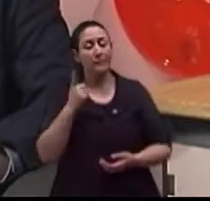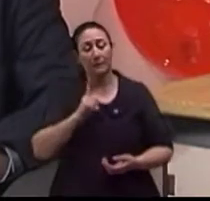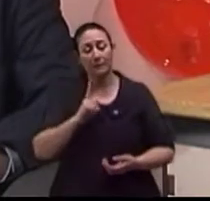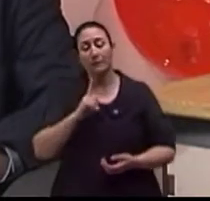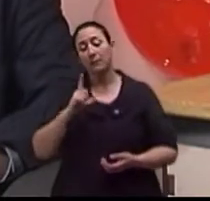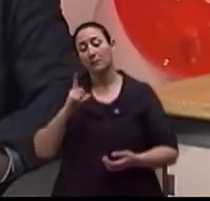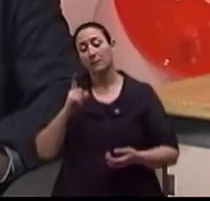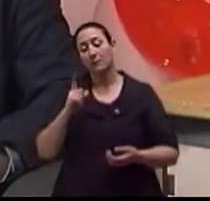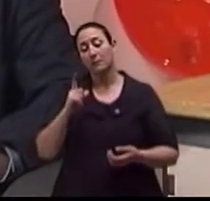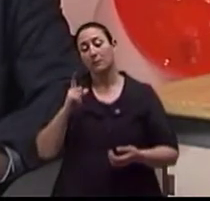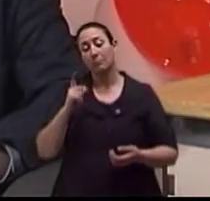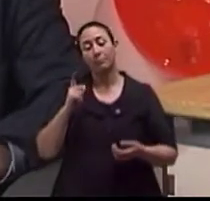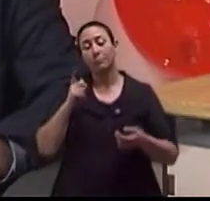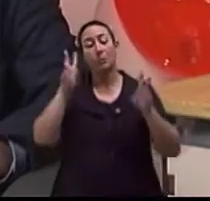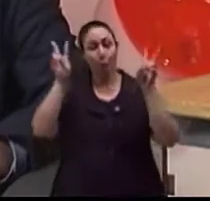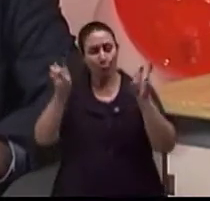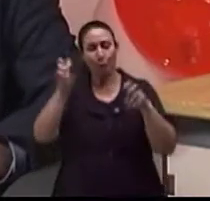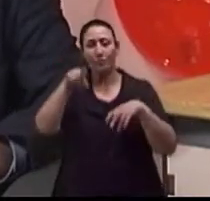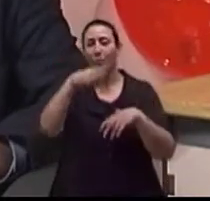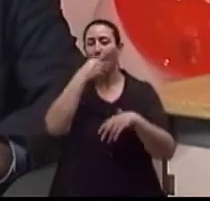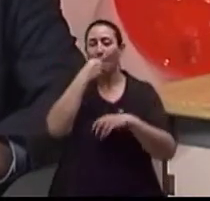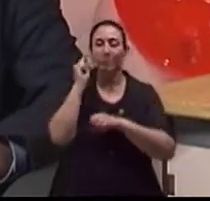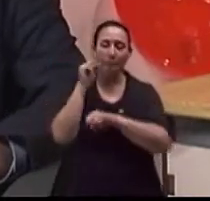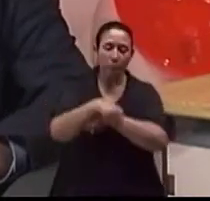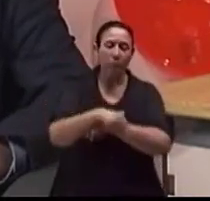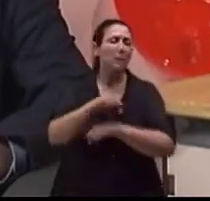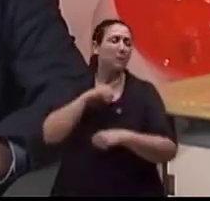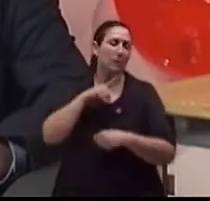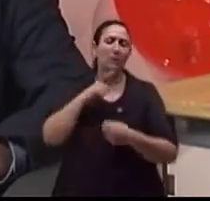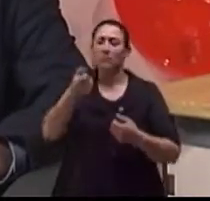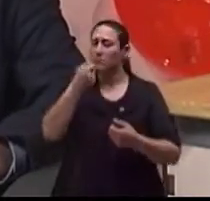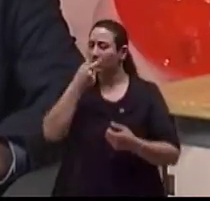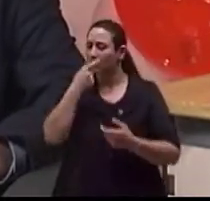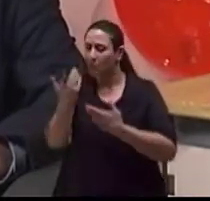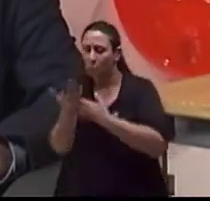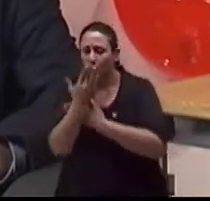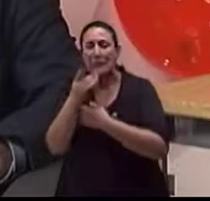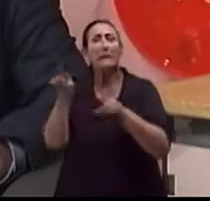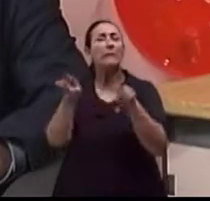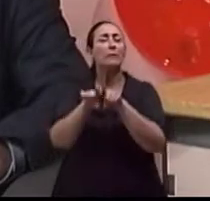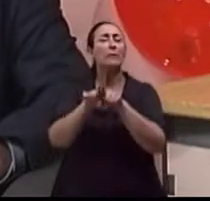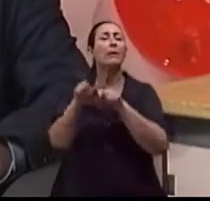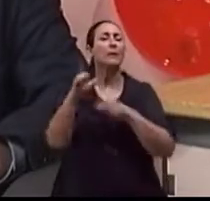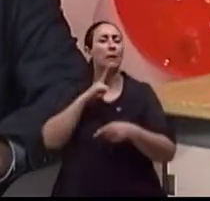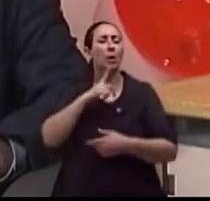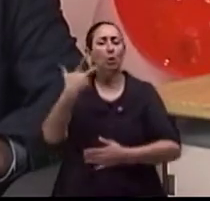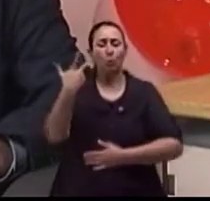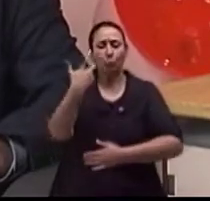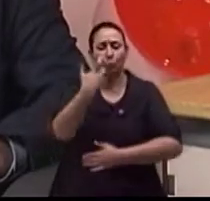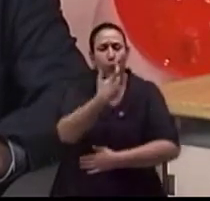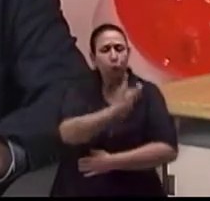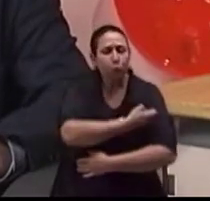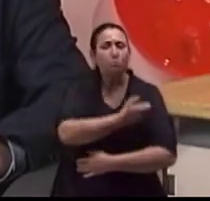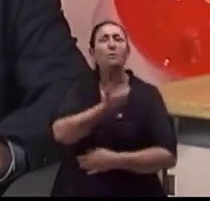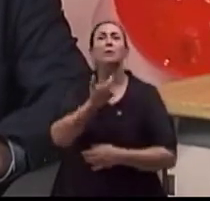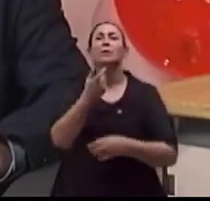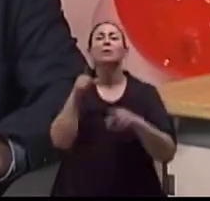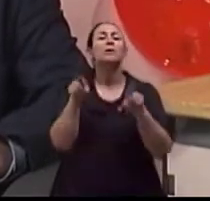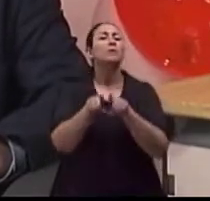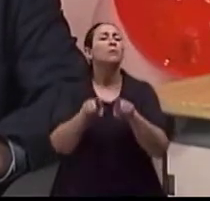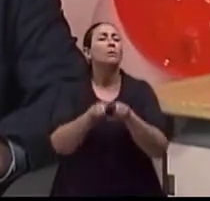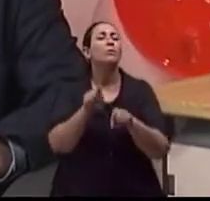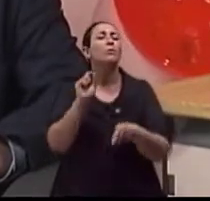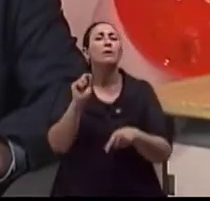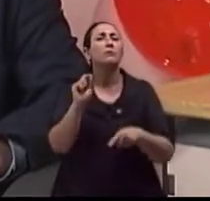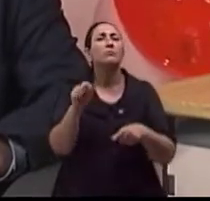tratar a disfunção erétil tem medicações via oral tem medicações injetáveis e até assim numa alternativa